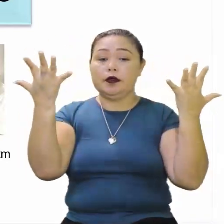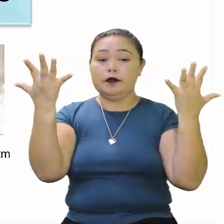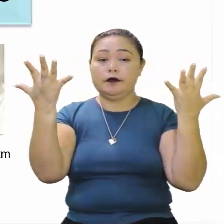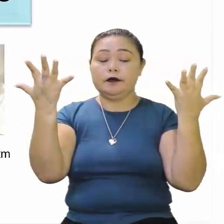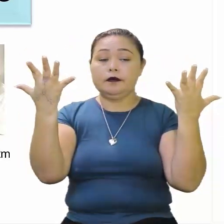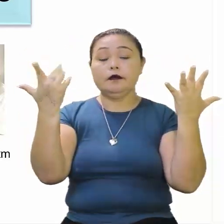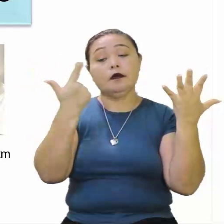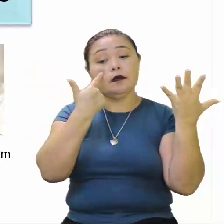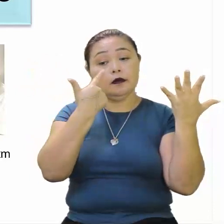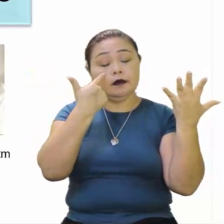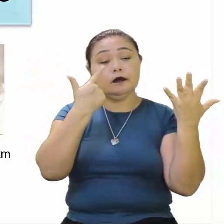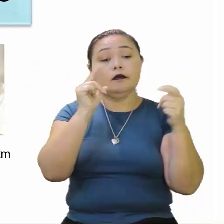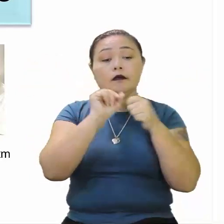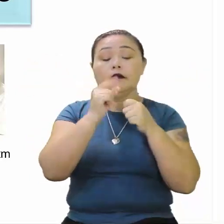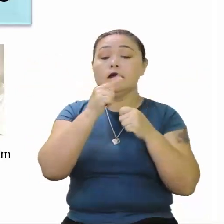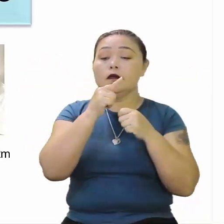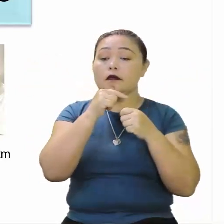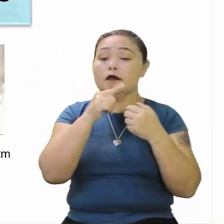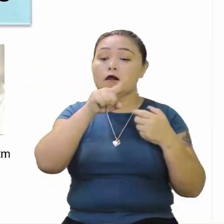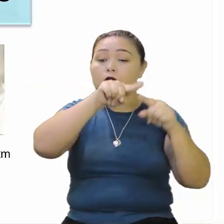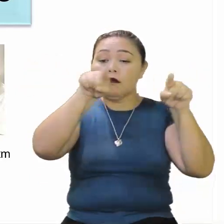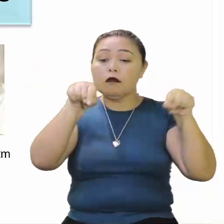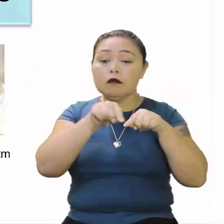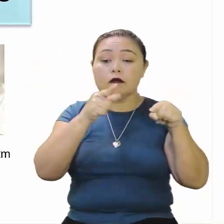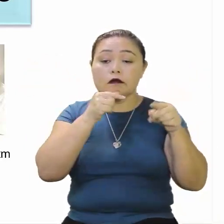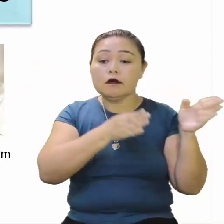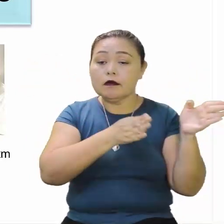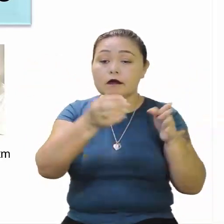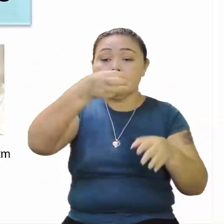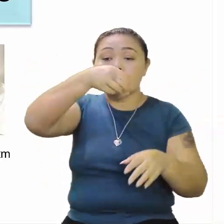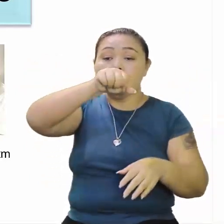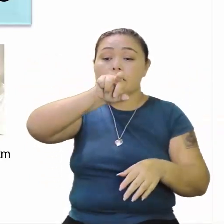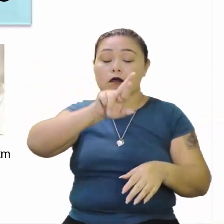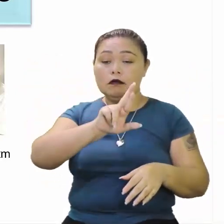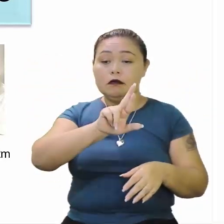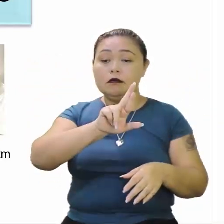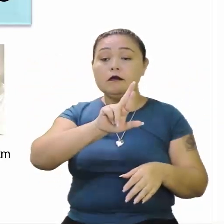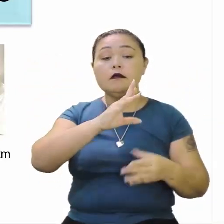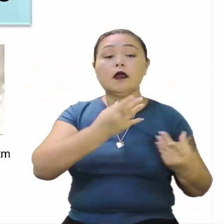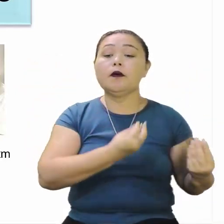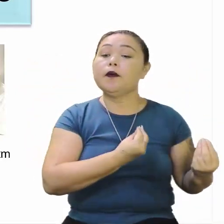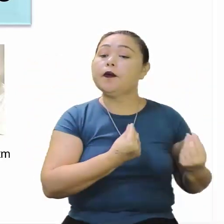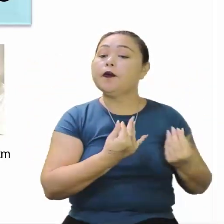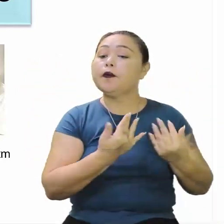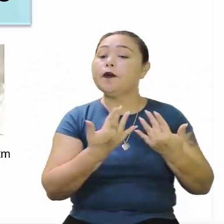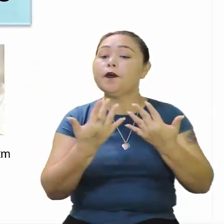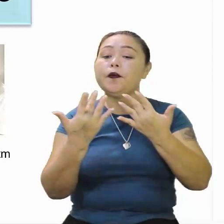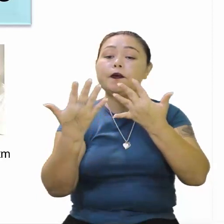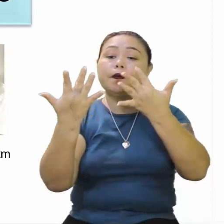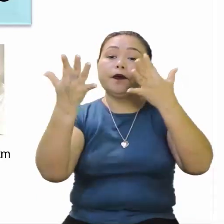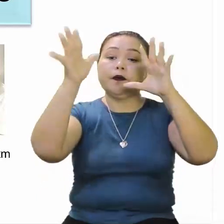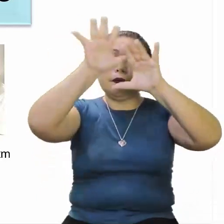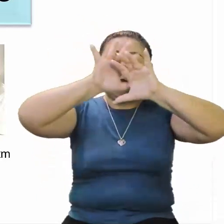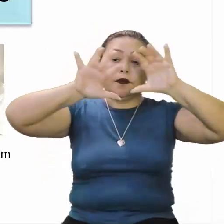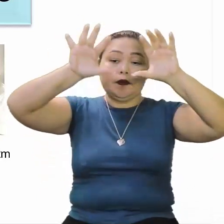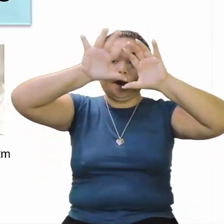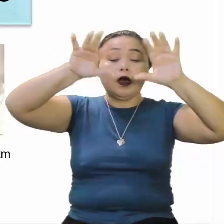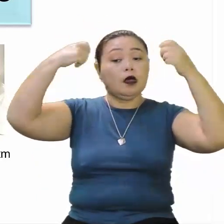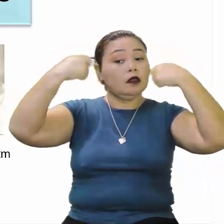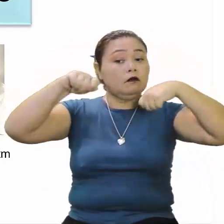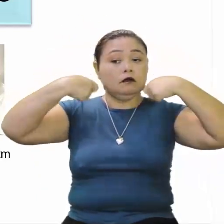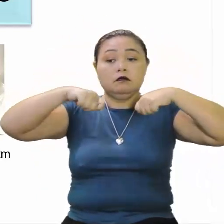Vocês viram por que a água dos lagos, dos rios e do mar, ela evapora, não é? Formando as nuvens. Não precisa